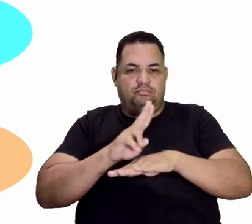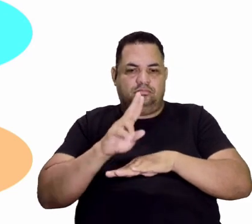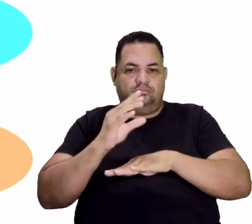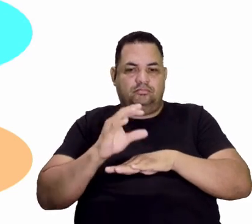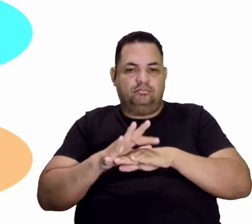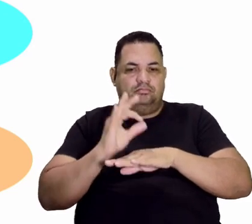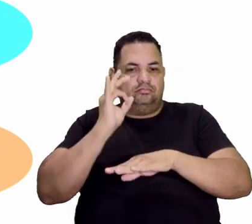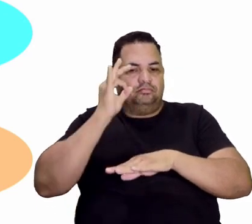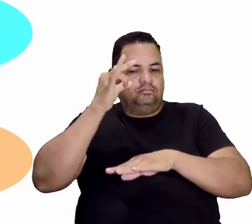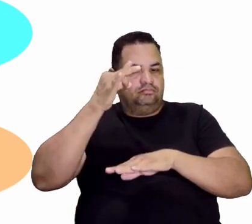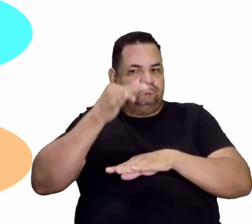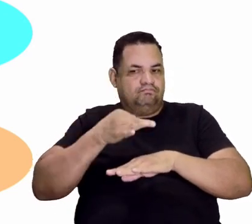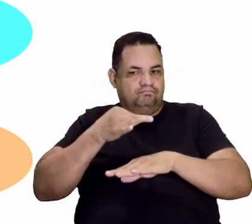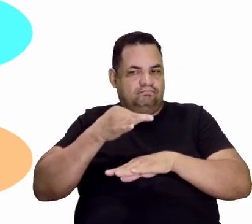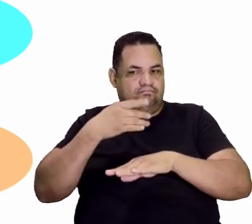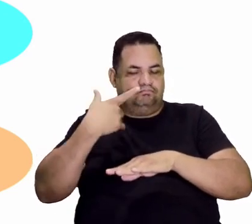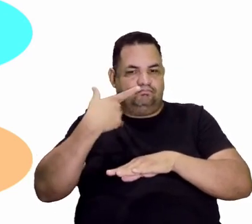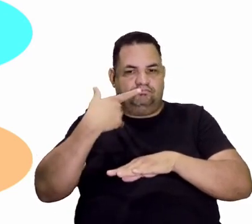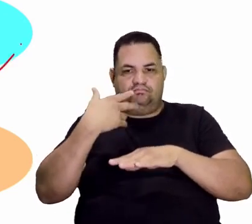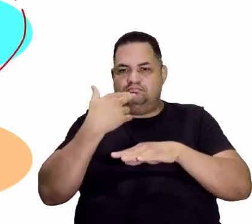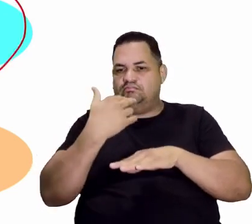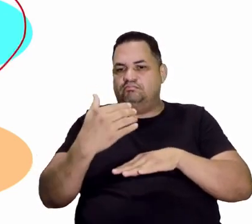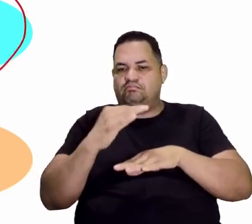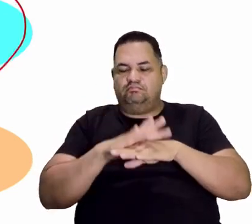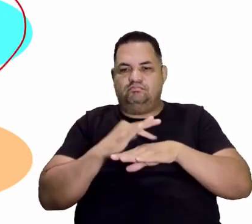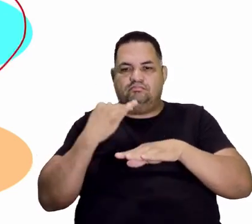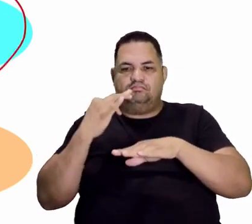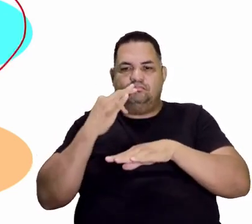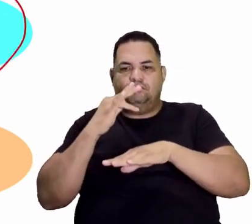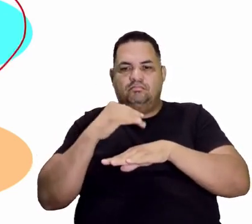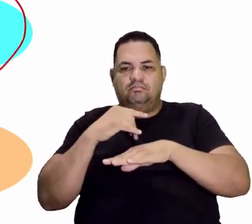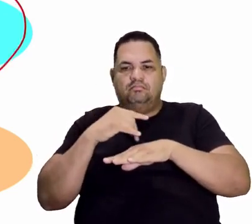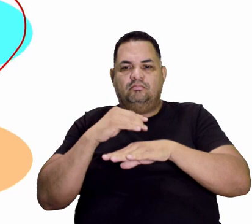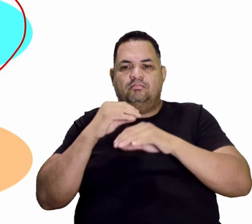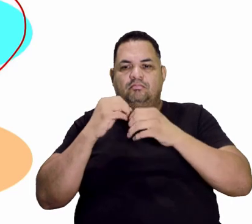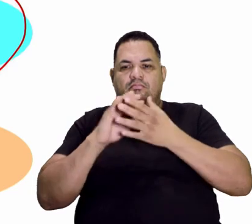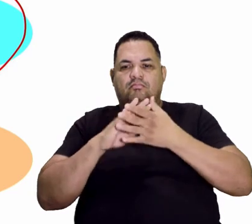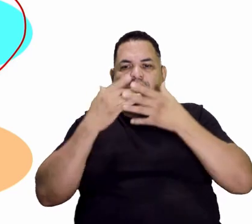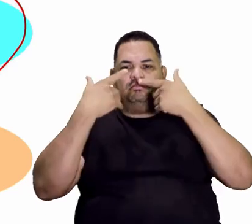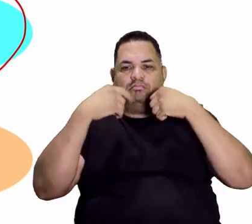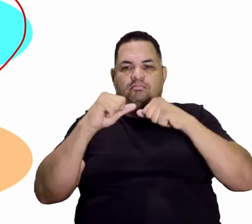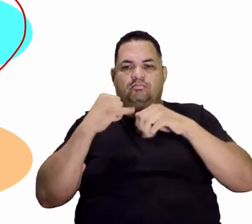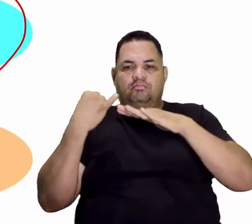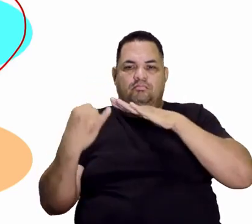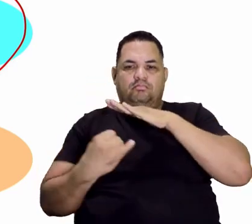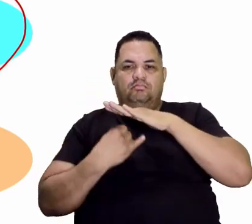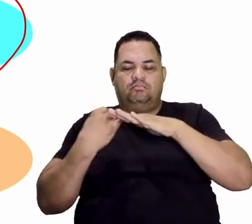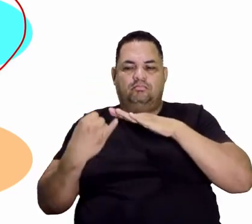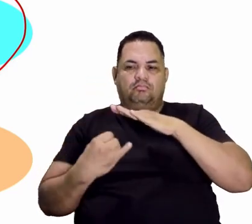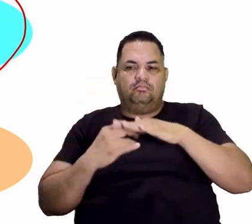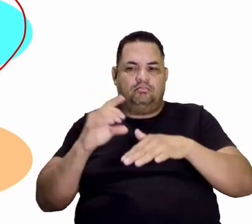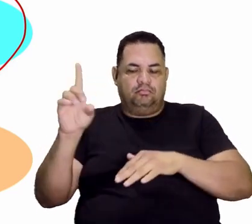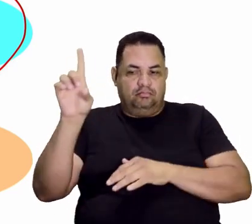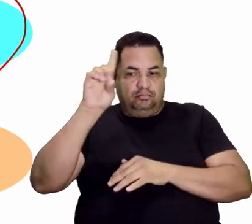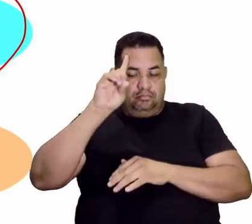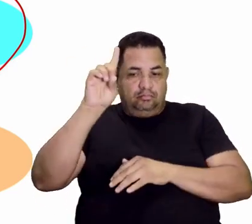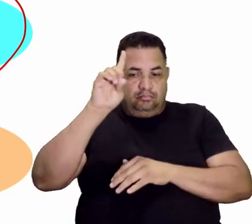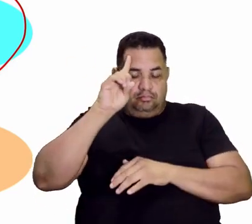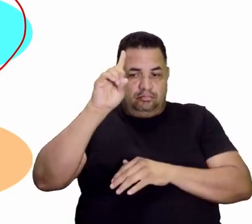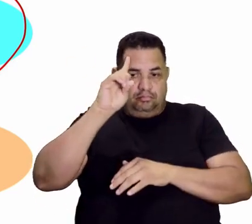culto da língua, a linguagem formal, que é do cotidiano,